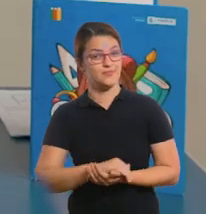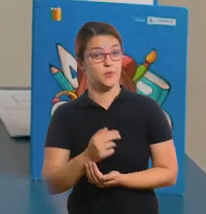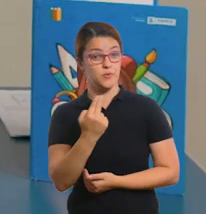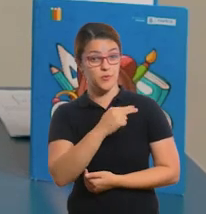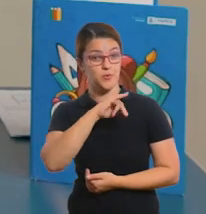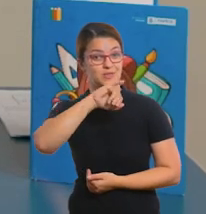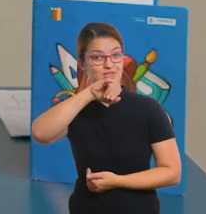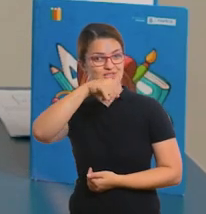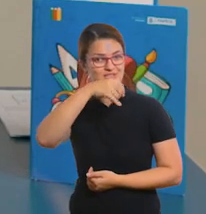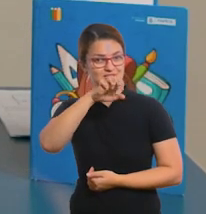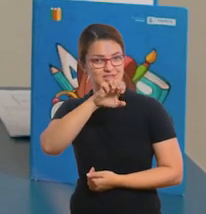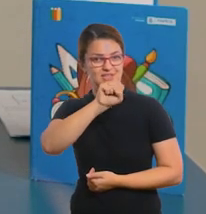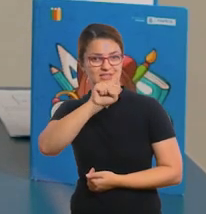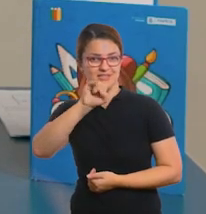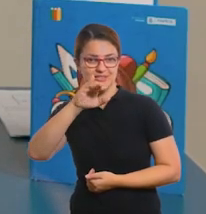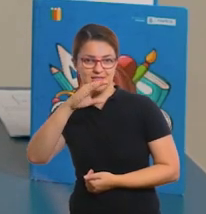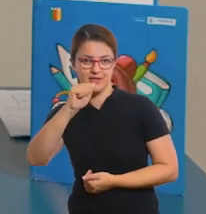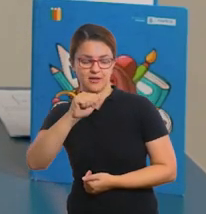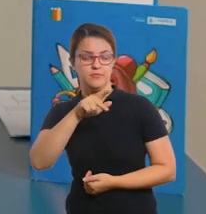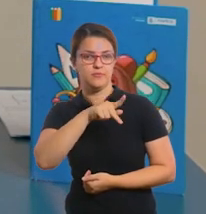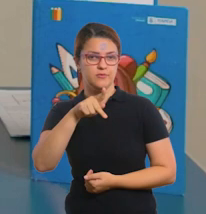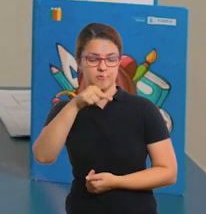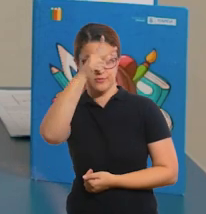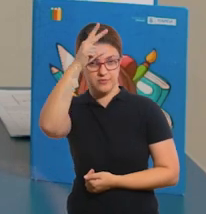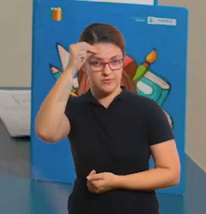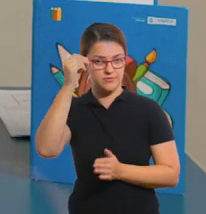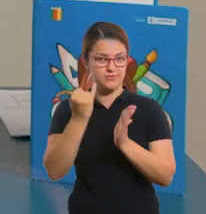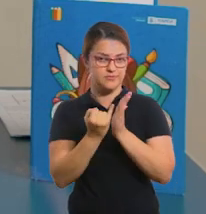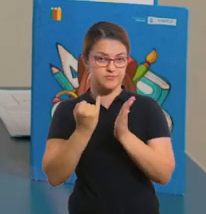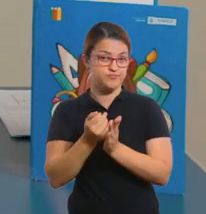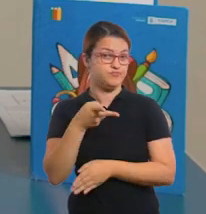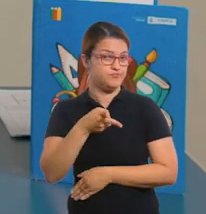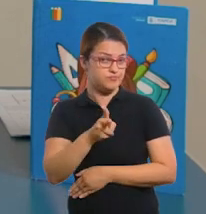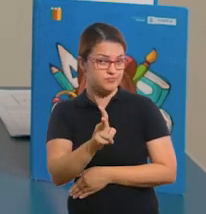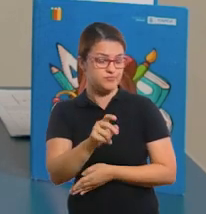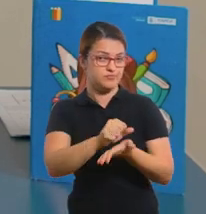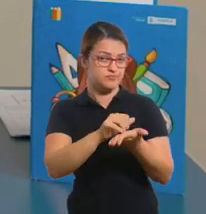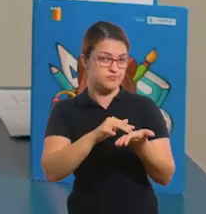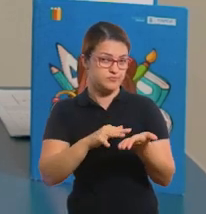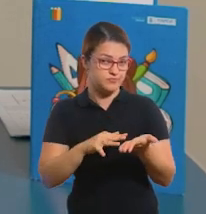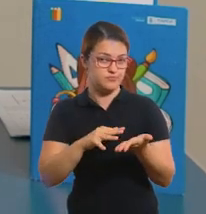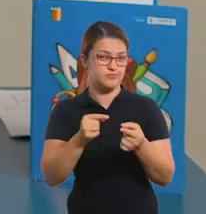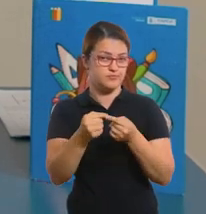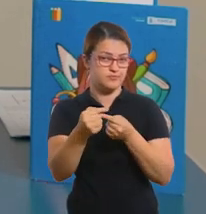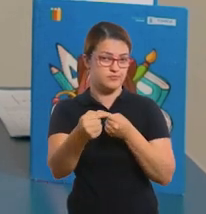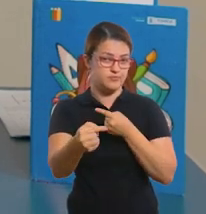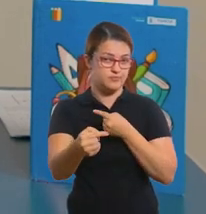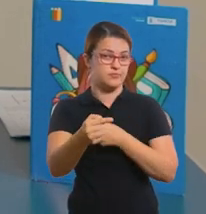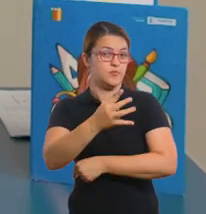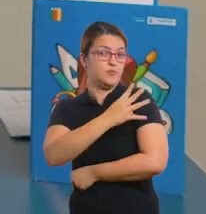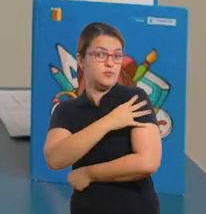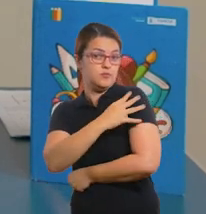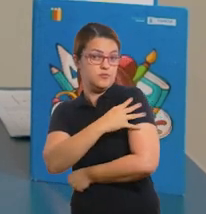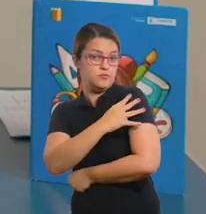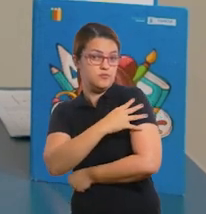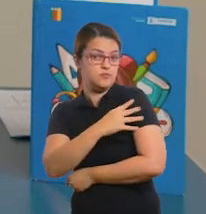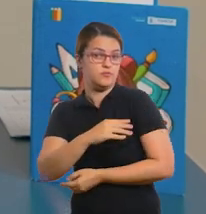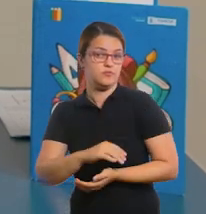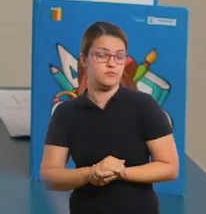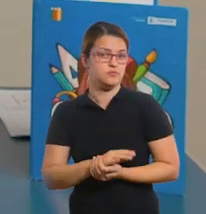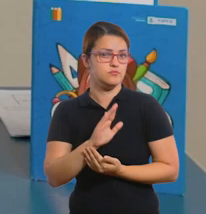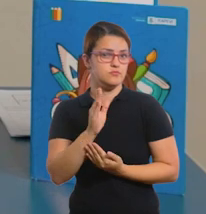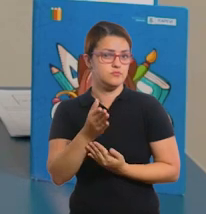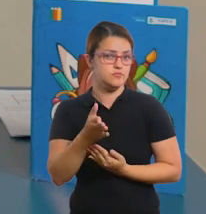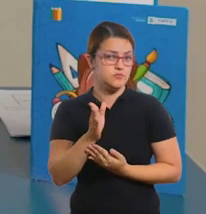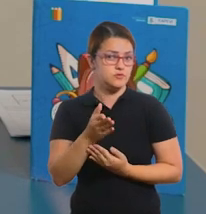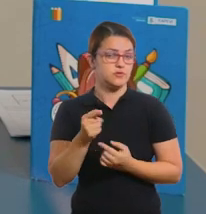Olá, eu sou a Jéssica, professora da Rede Municipal de Itapevi. Hoje eu vim dar continuidade às atividades semanais dos alunos do quarto ano. Nós já